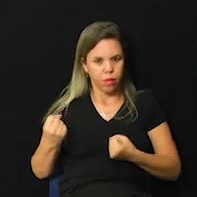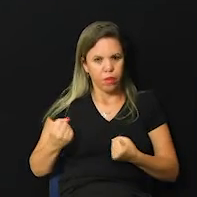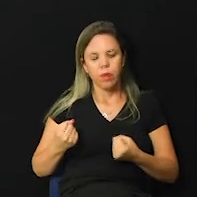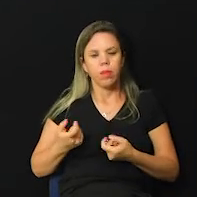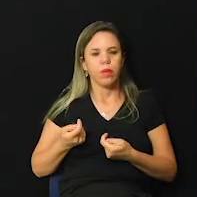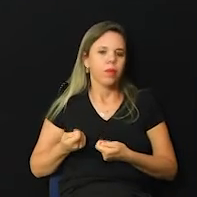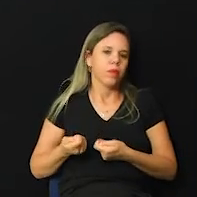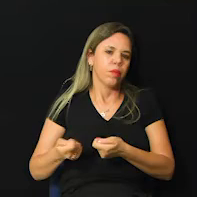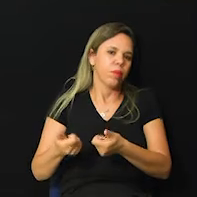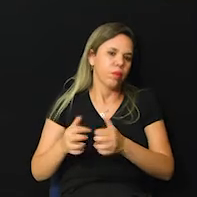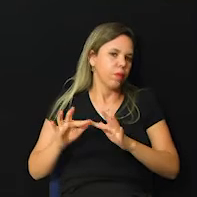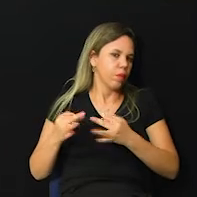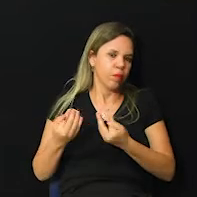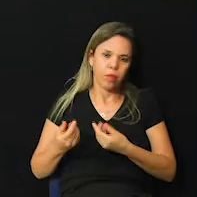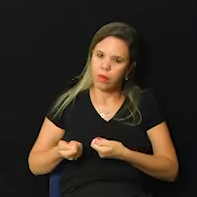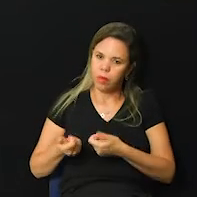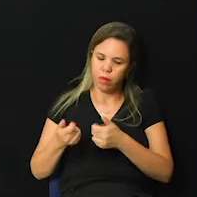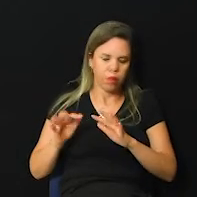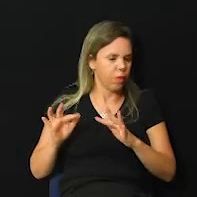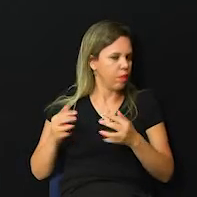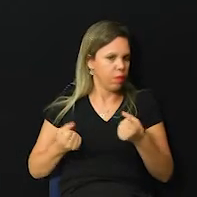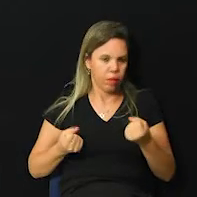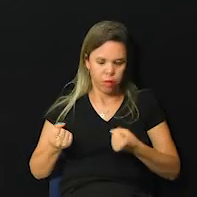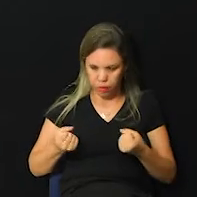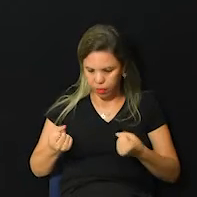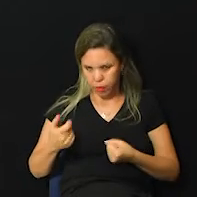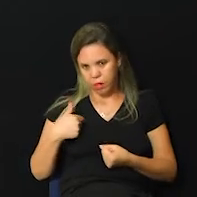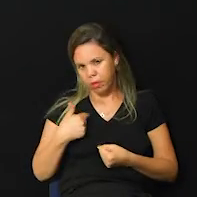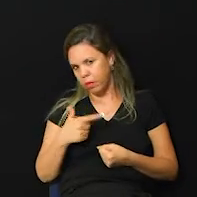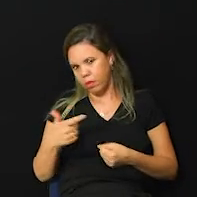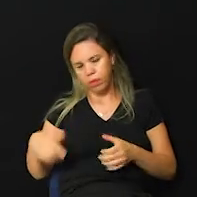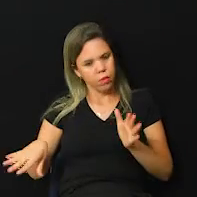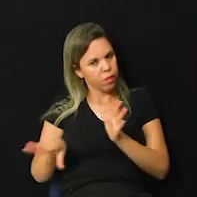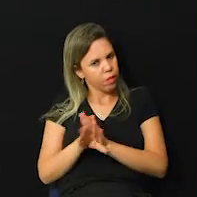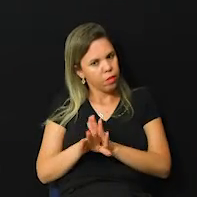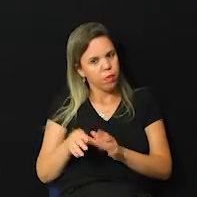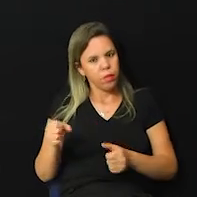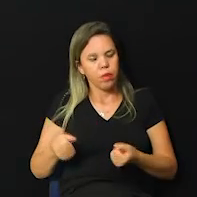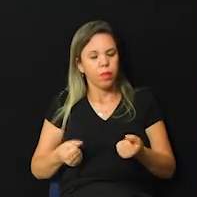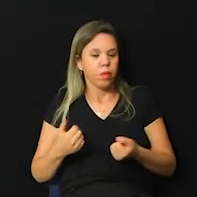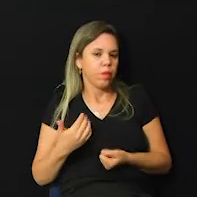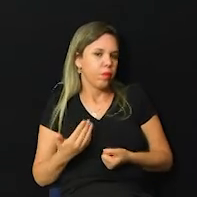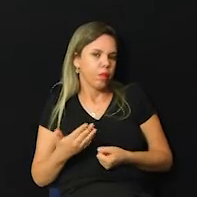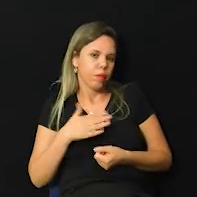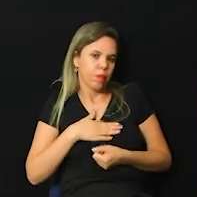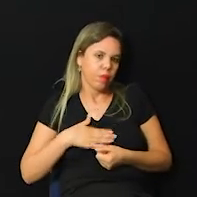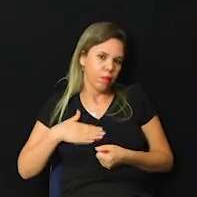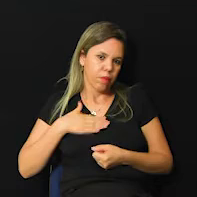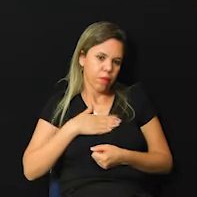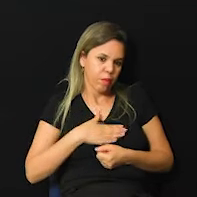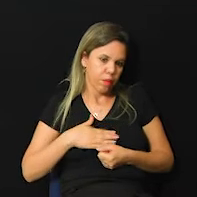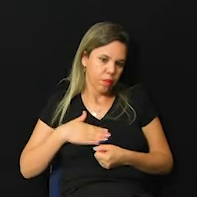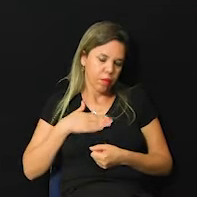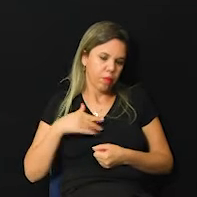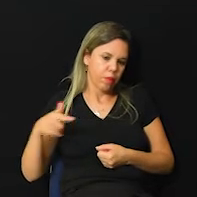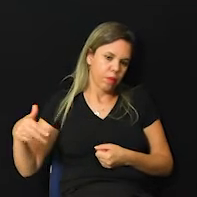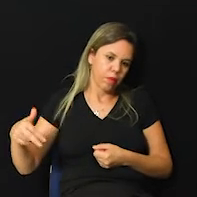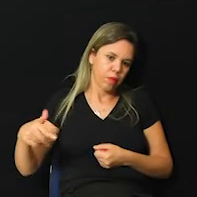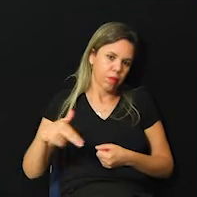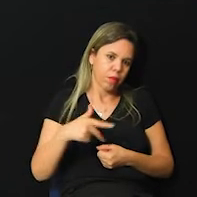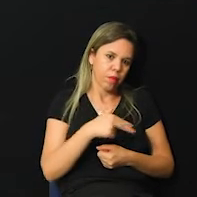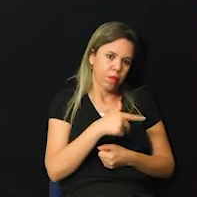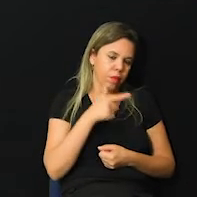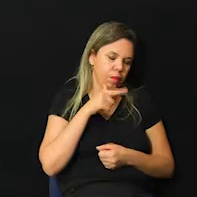é um benefício né não é toda a família que dá o carro eu não viria sem o carro porque eu gosto muito de